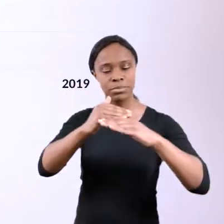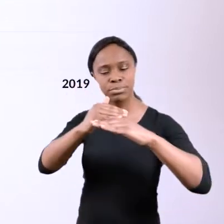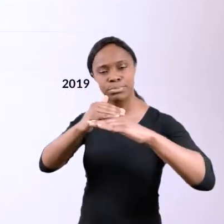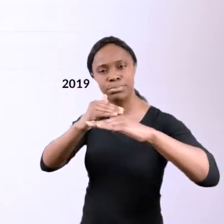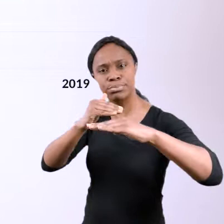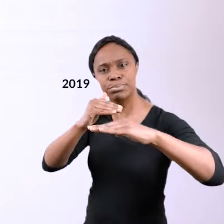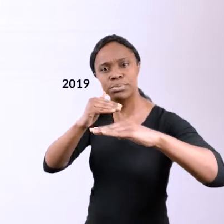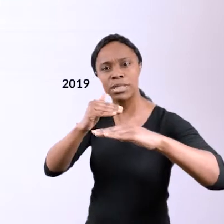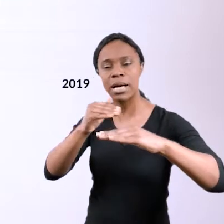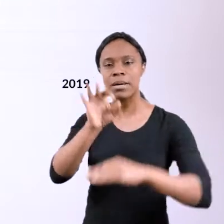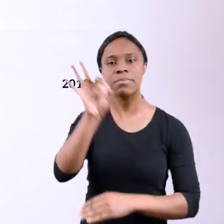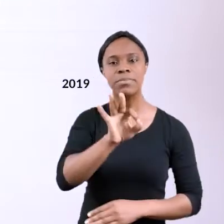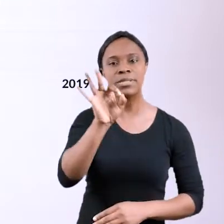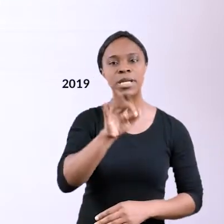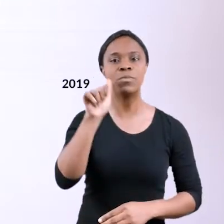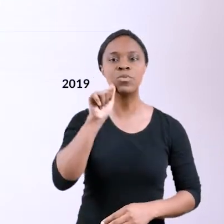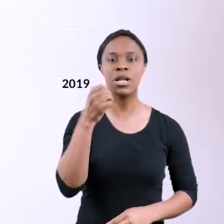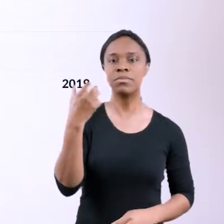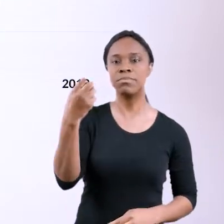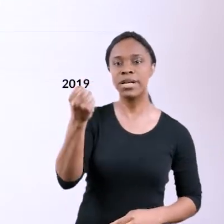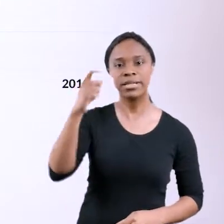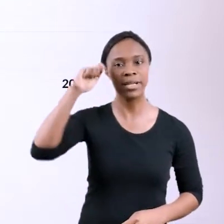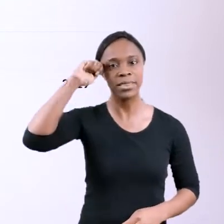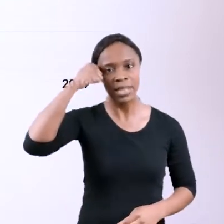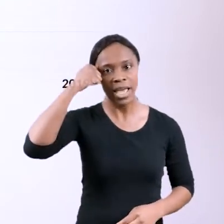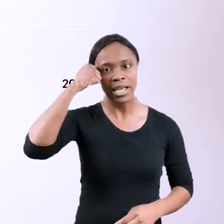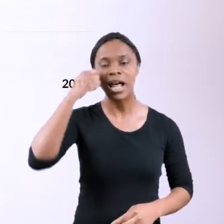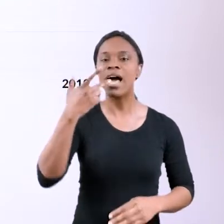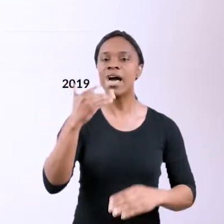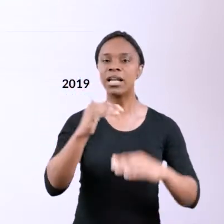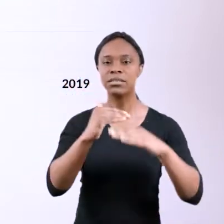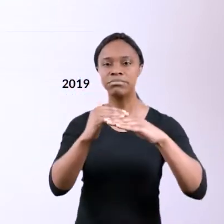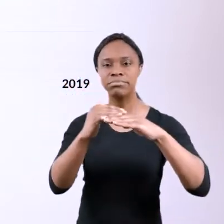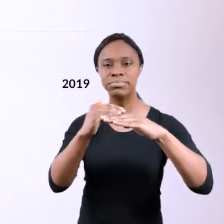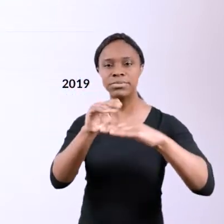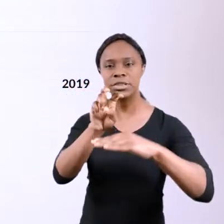de participação de mulheres brancas e negras ficavam em